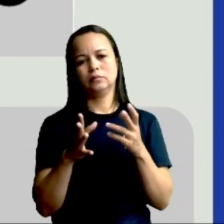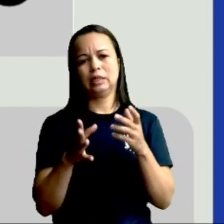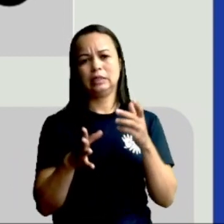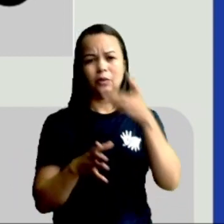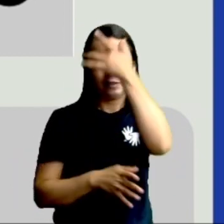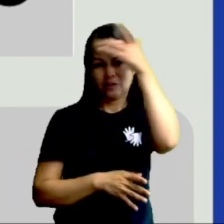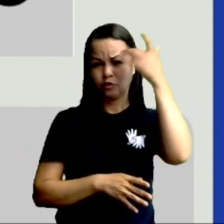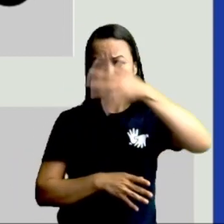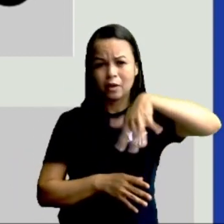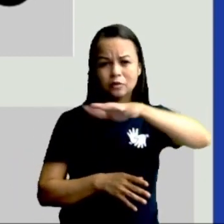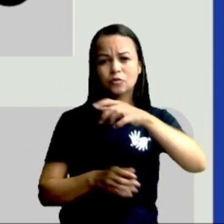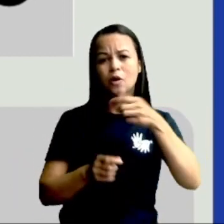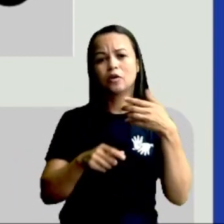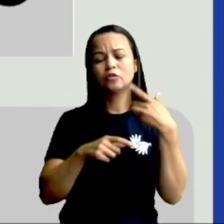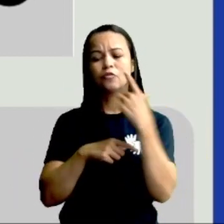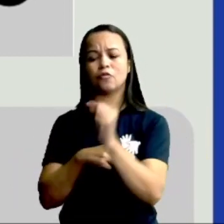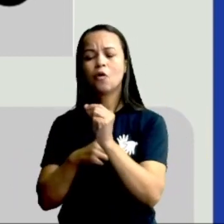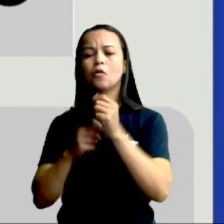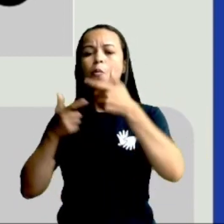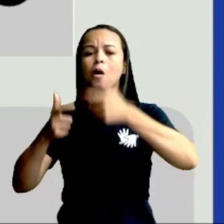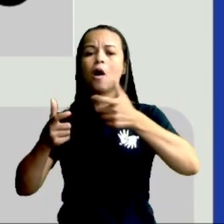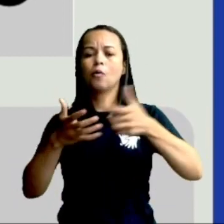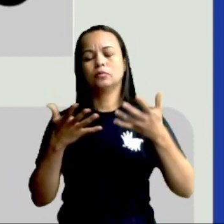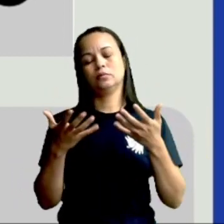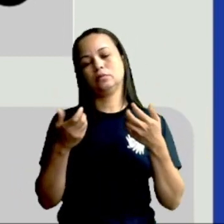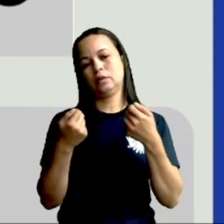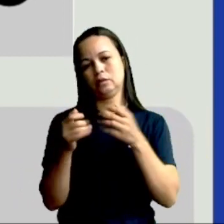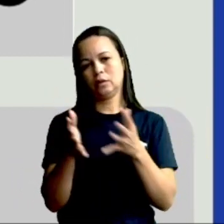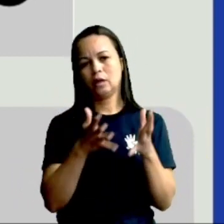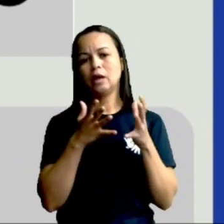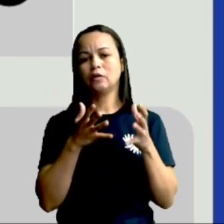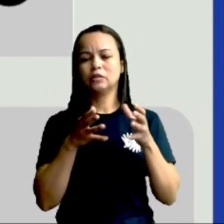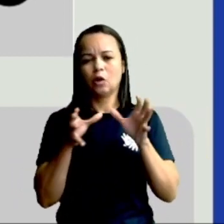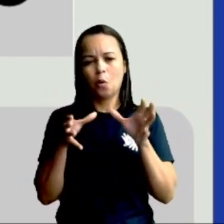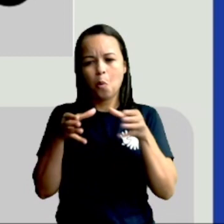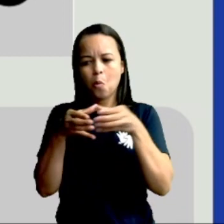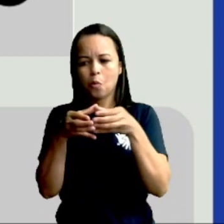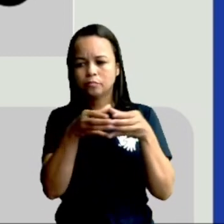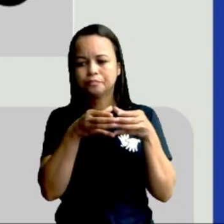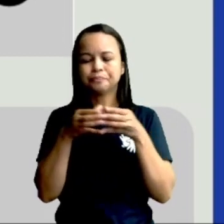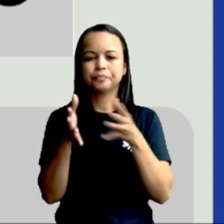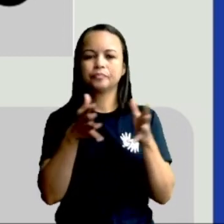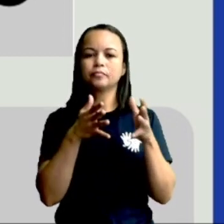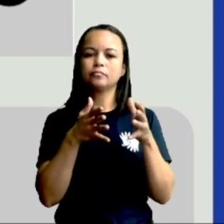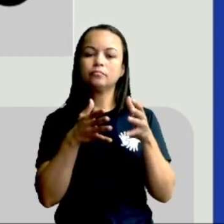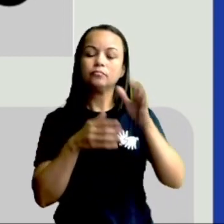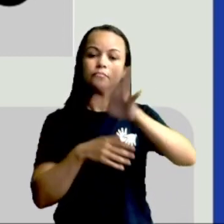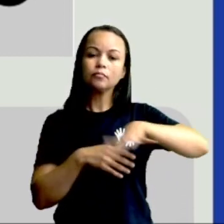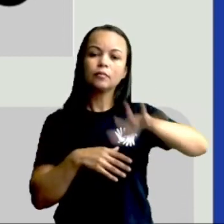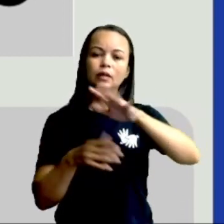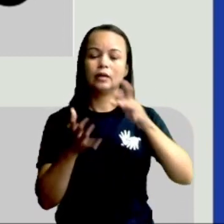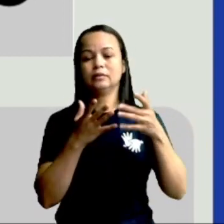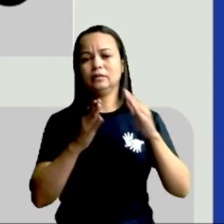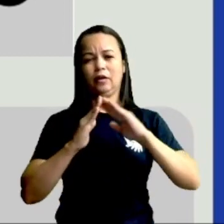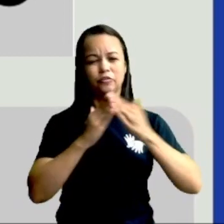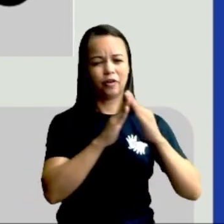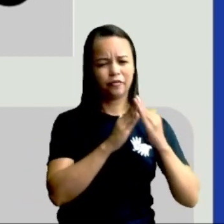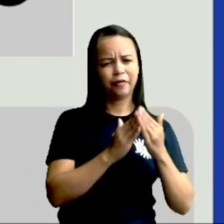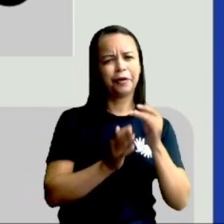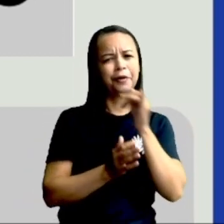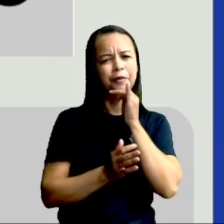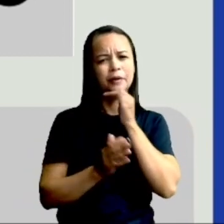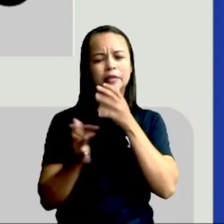foram? Elas precisaram, inclusive, se amontoar, a origem aí, a gente poderia até dizer, das favelas e